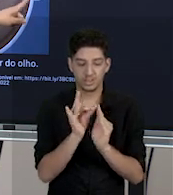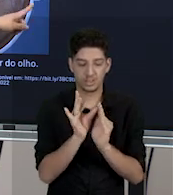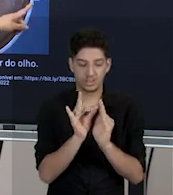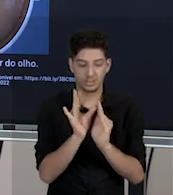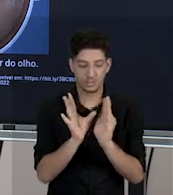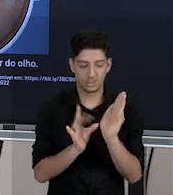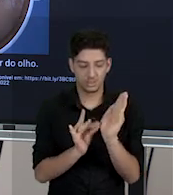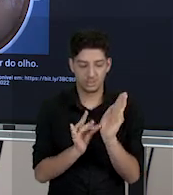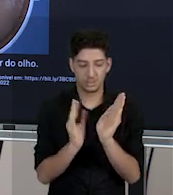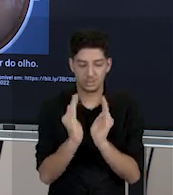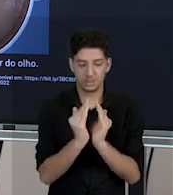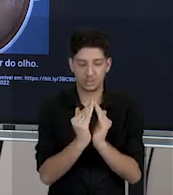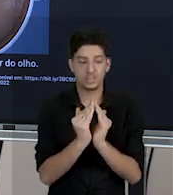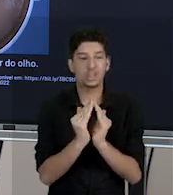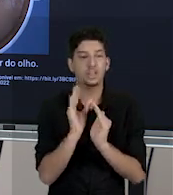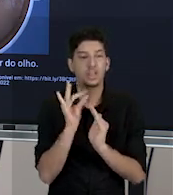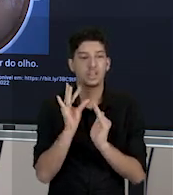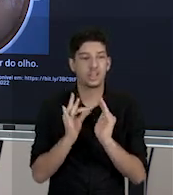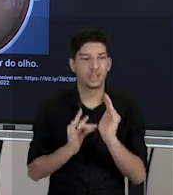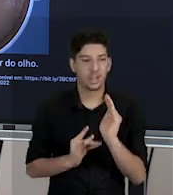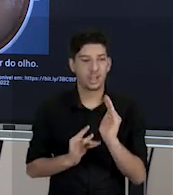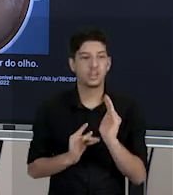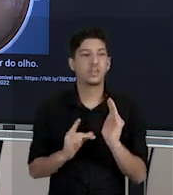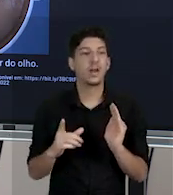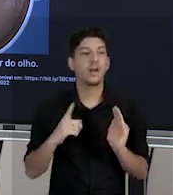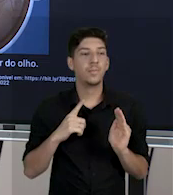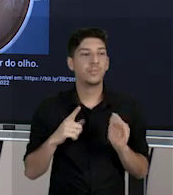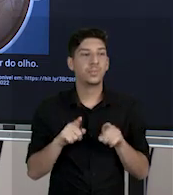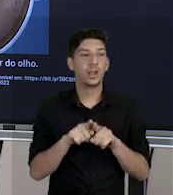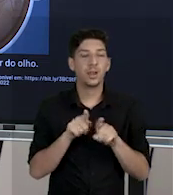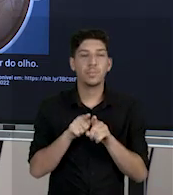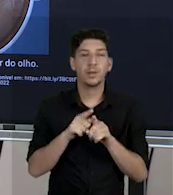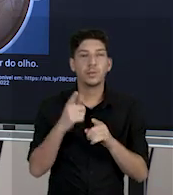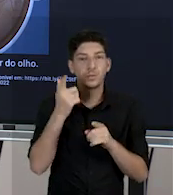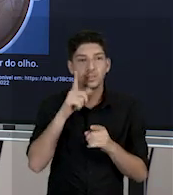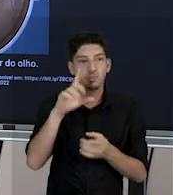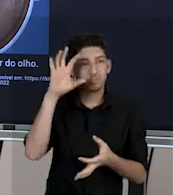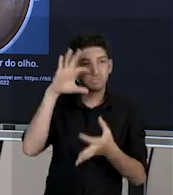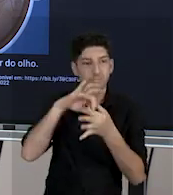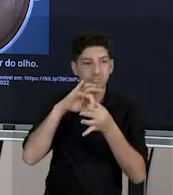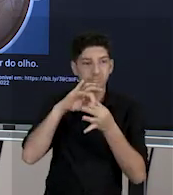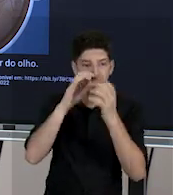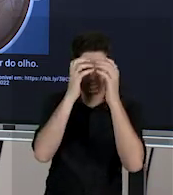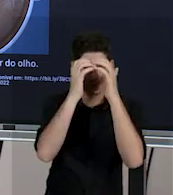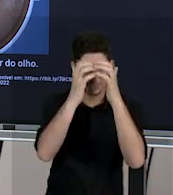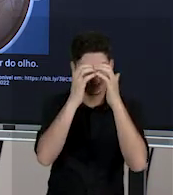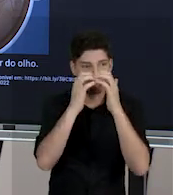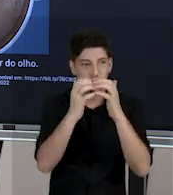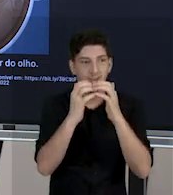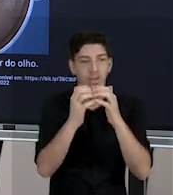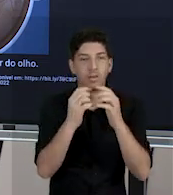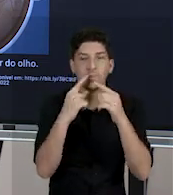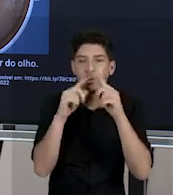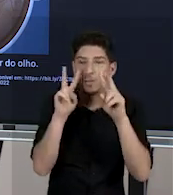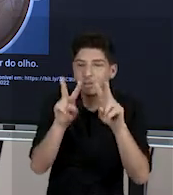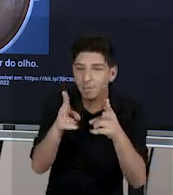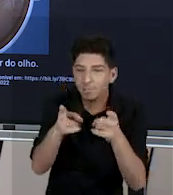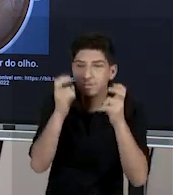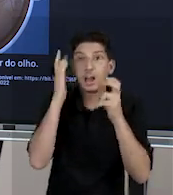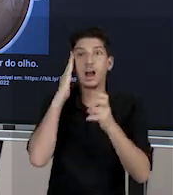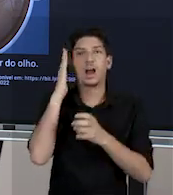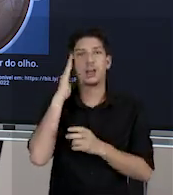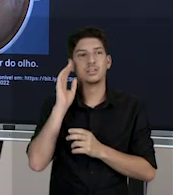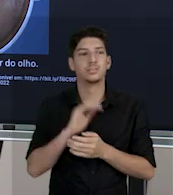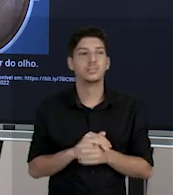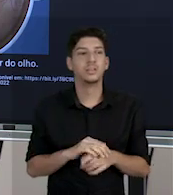de onde sai o nervo óptico, que leva as informações até o sistema nervoso central, até o cérebro, para a imagem ser interpretada. E na retina